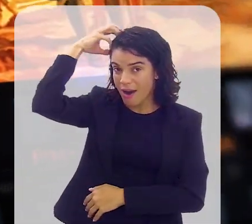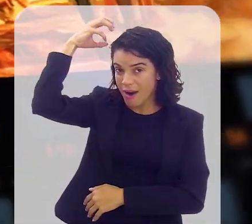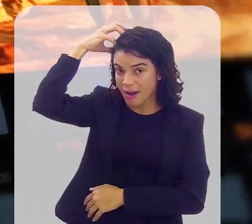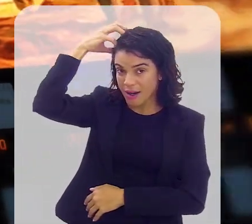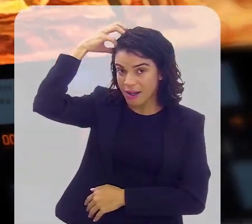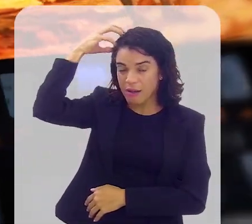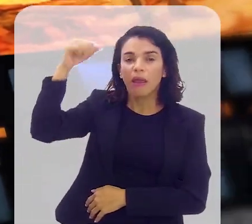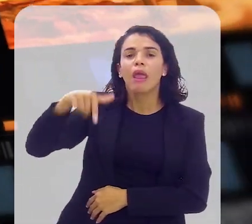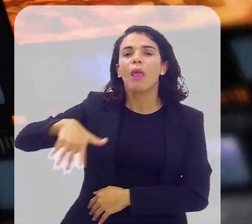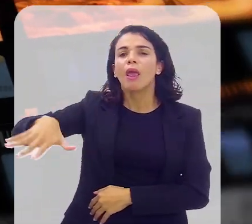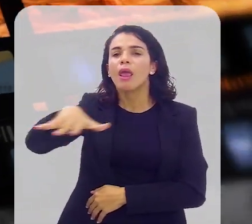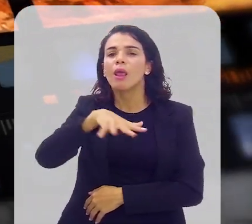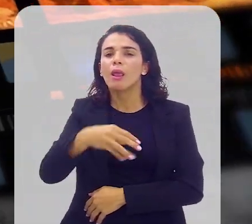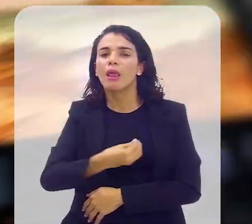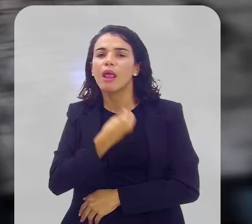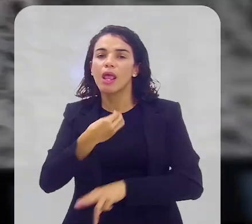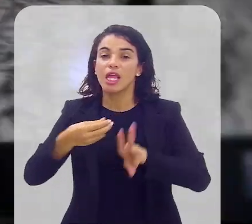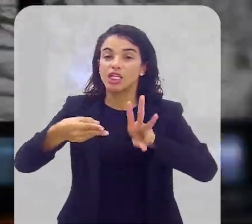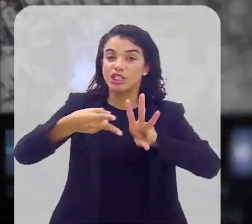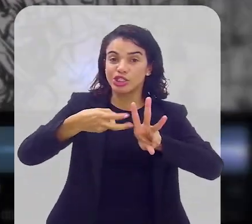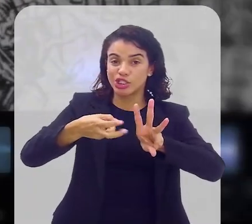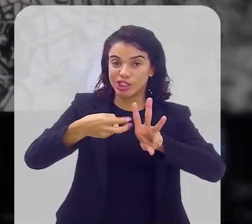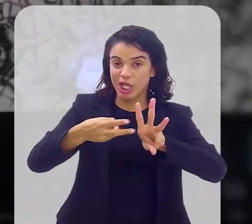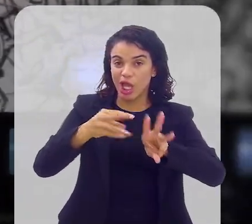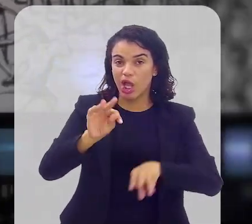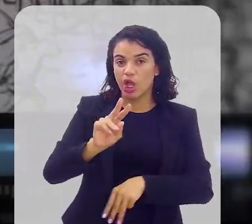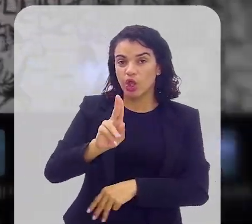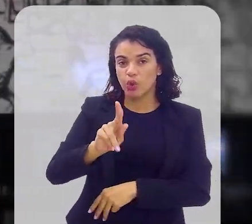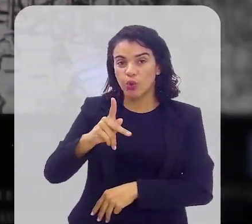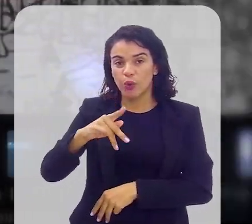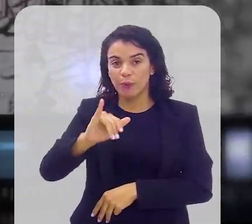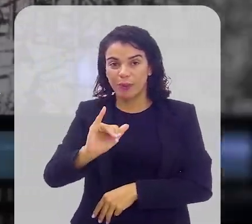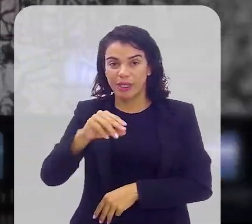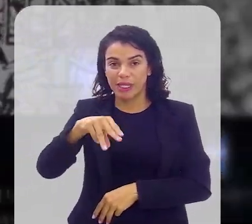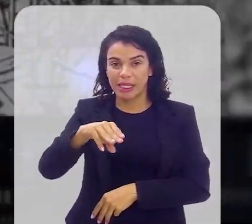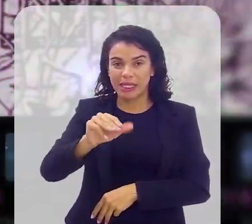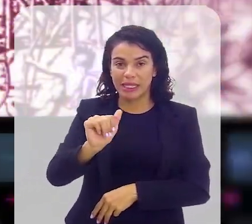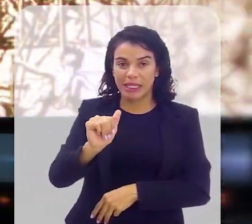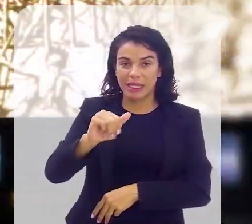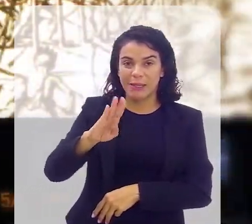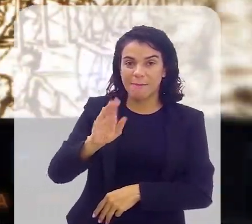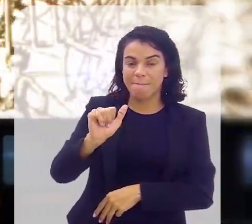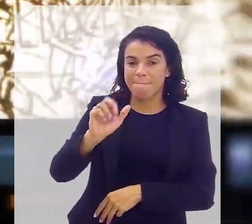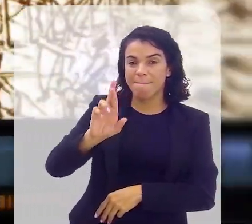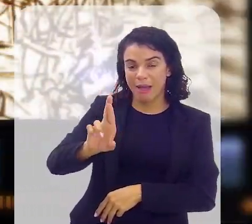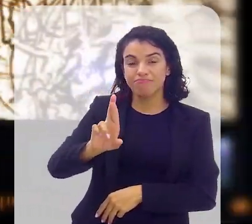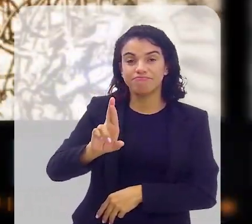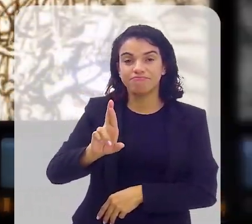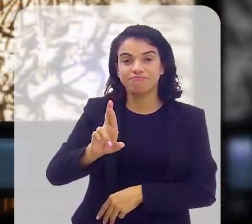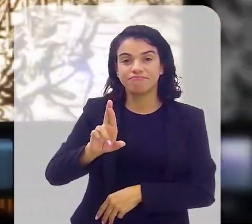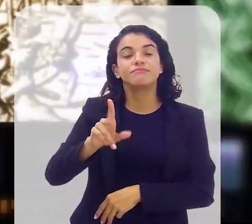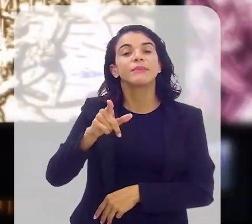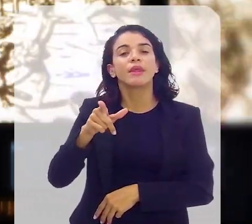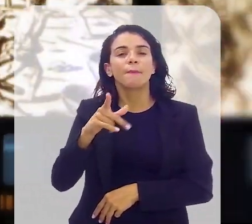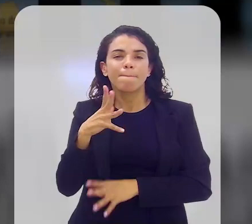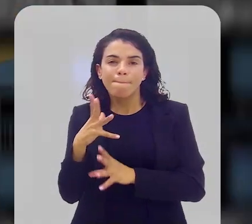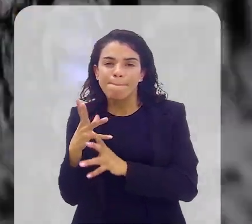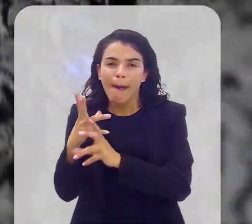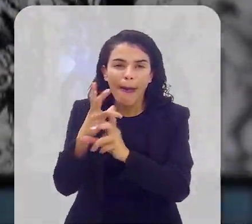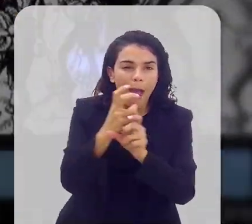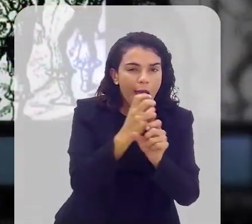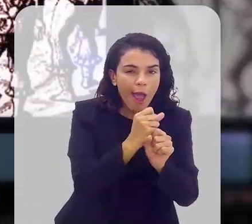dos Reis, quem vivia na região era o povo Tupinambá, que ocupava a região litorânea desde Cabo Frio até